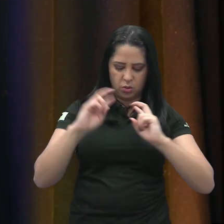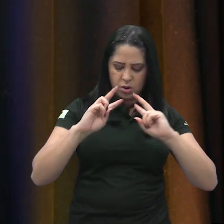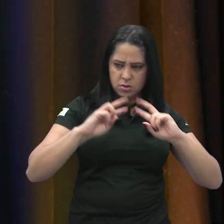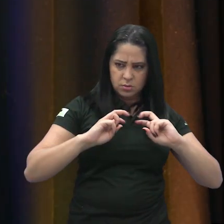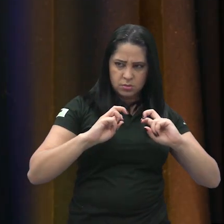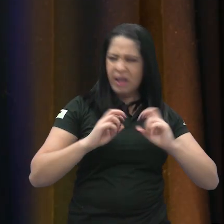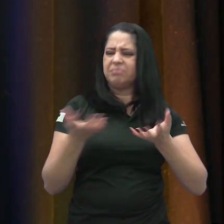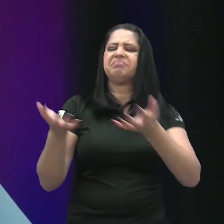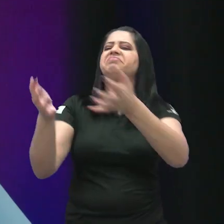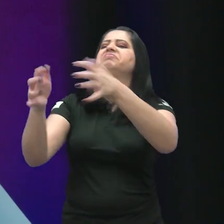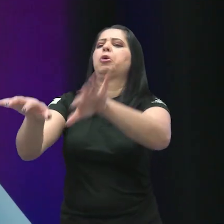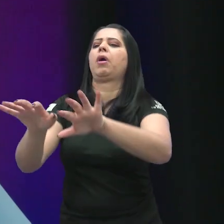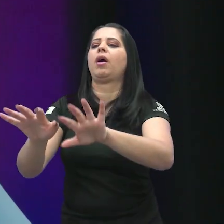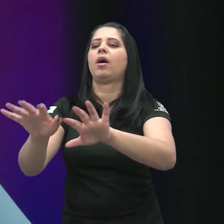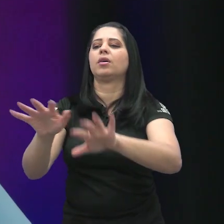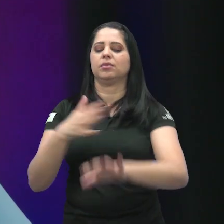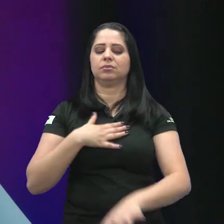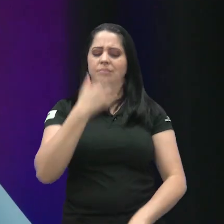né? Ele acaba que não